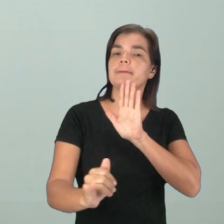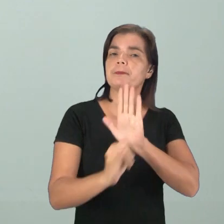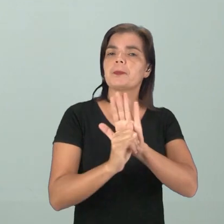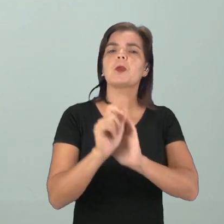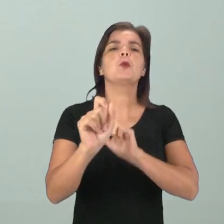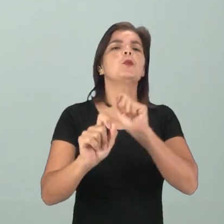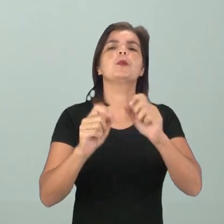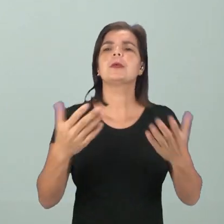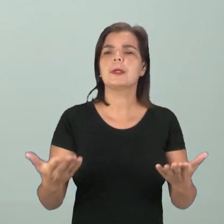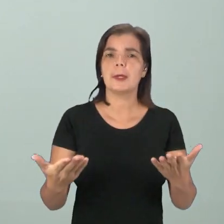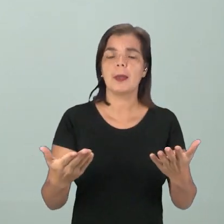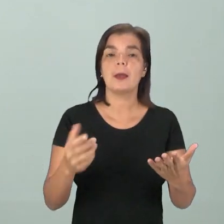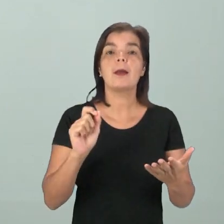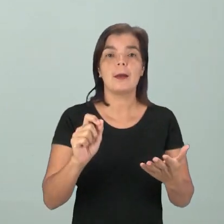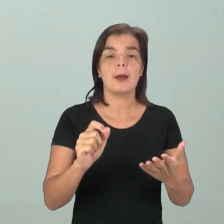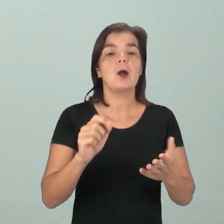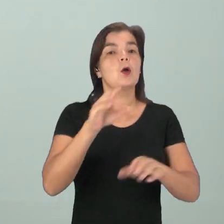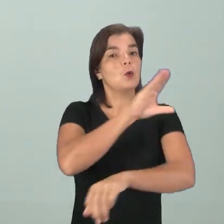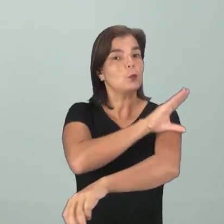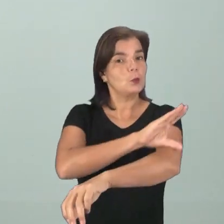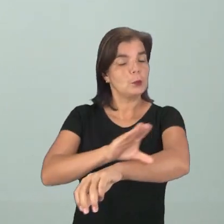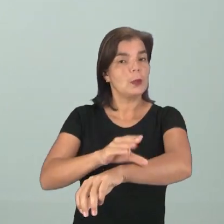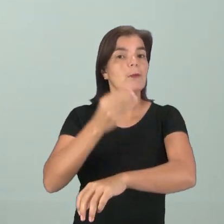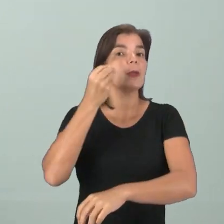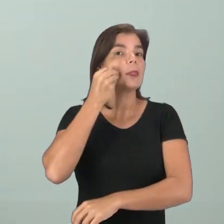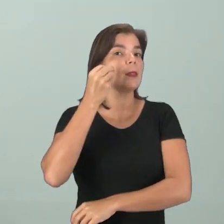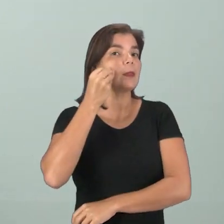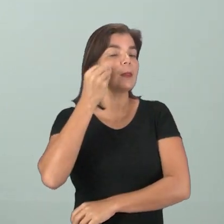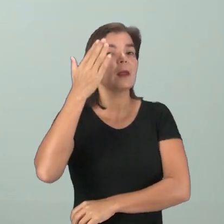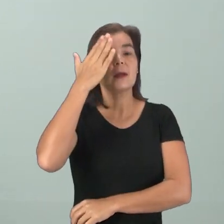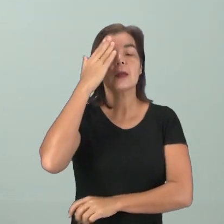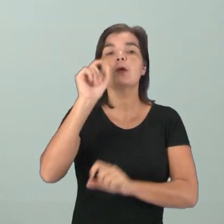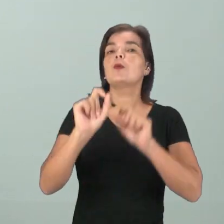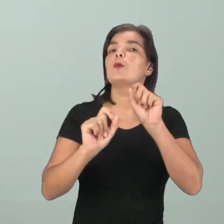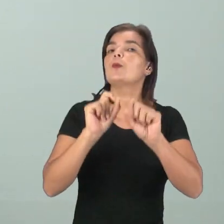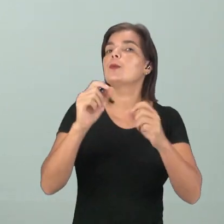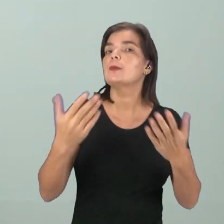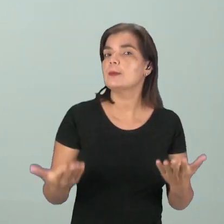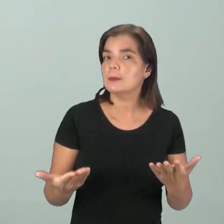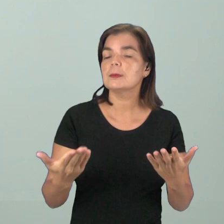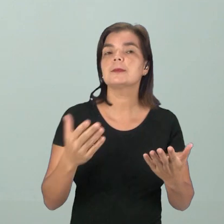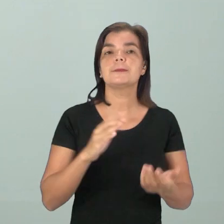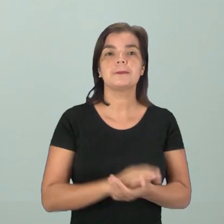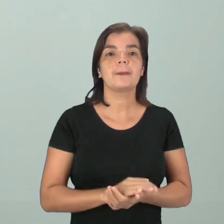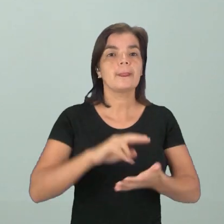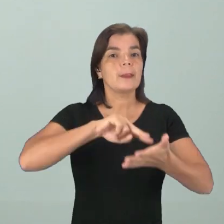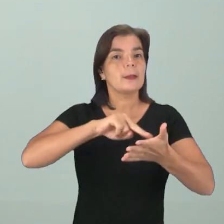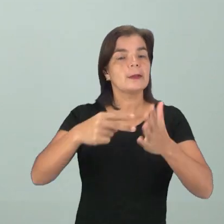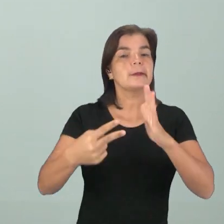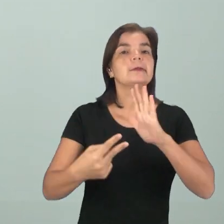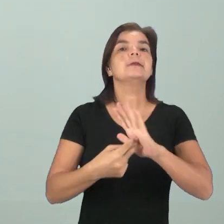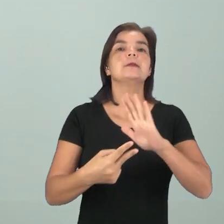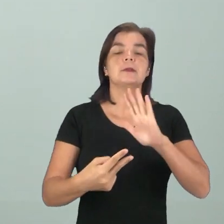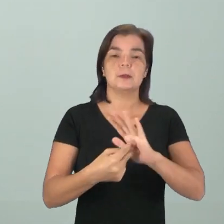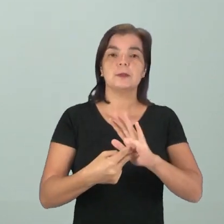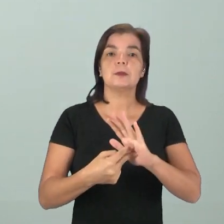o que é identidade, o que é identidade cultural, vai tentar entender o que é esses